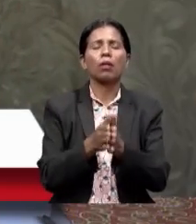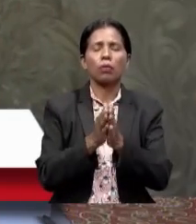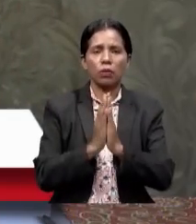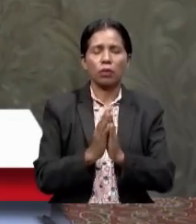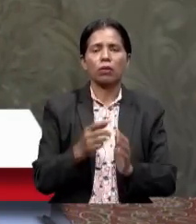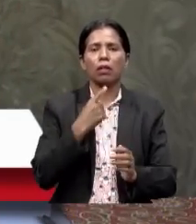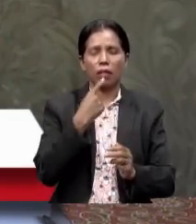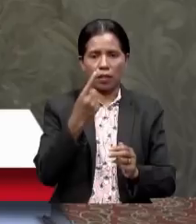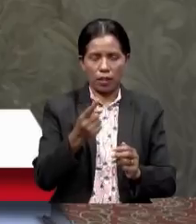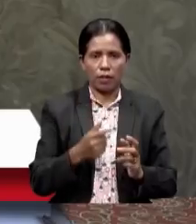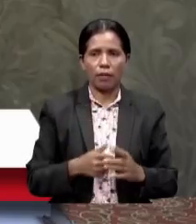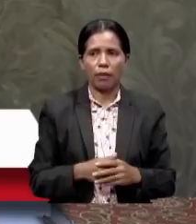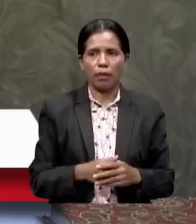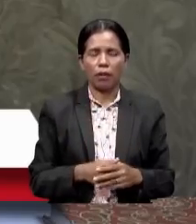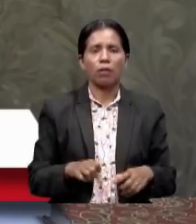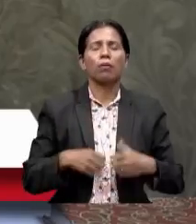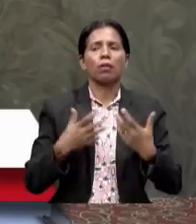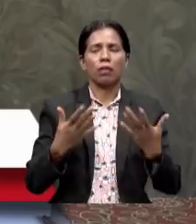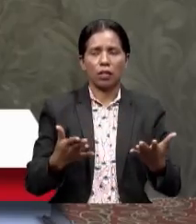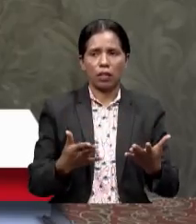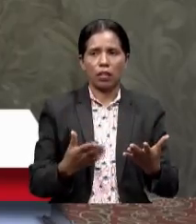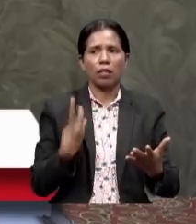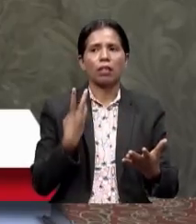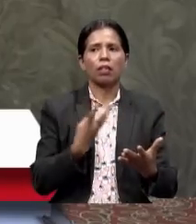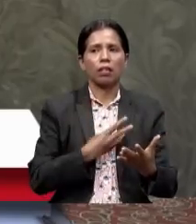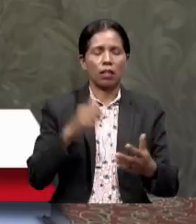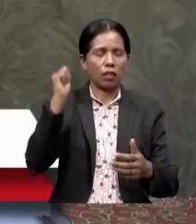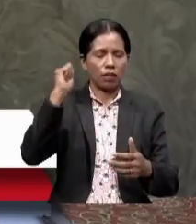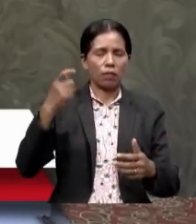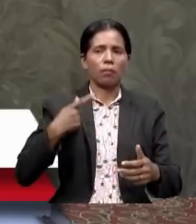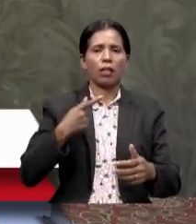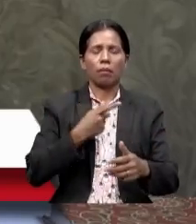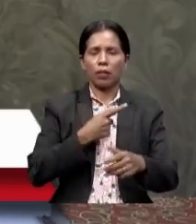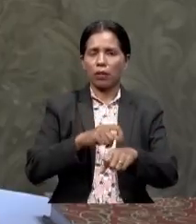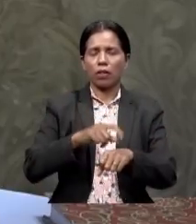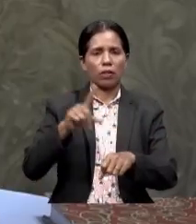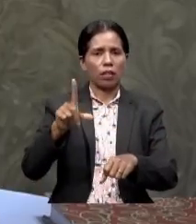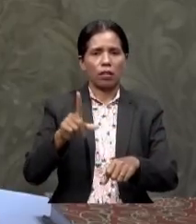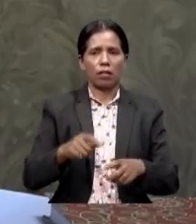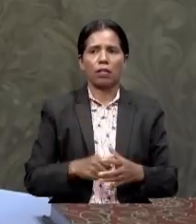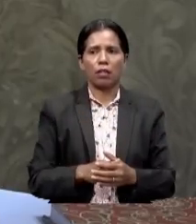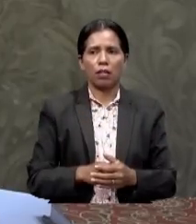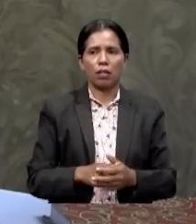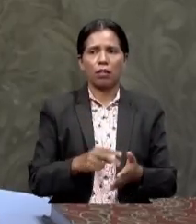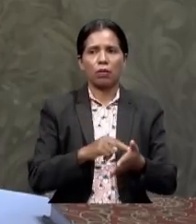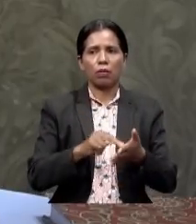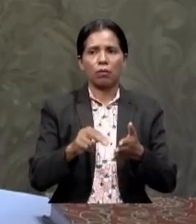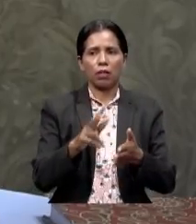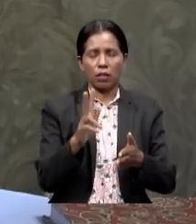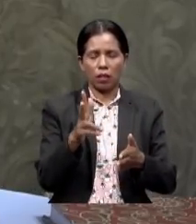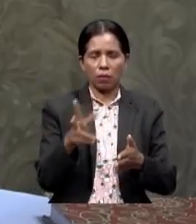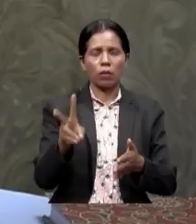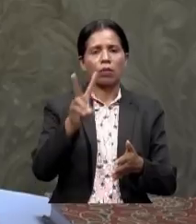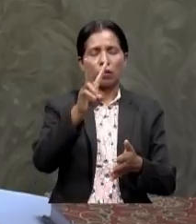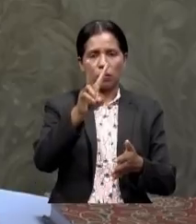kataka, hau nusama, tamba seda magitani candidato ba parlamento ne, número 32, hot colia saída.